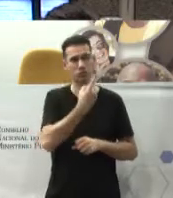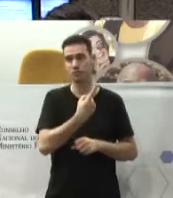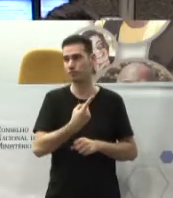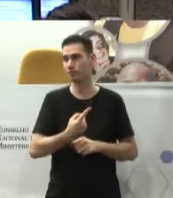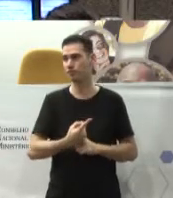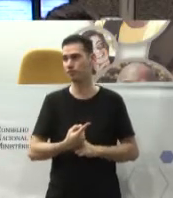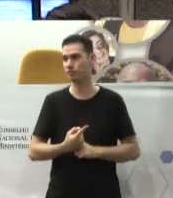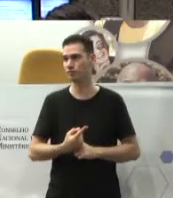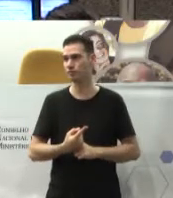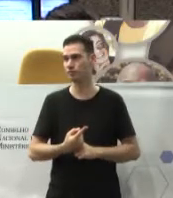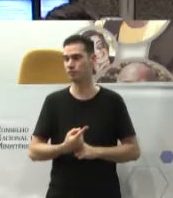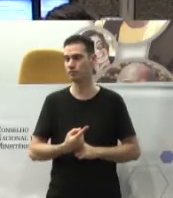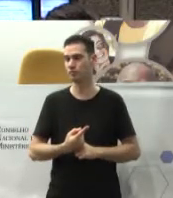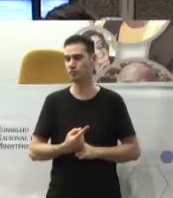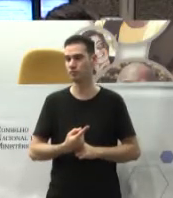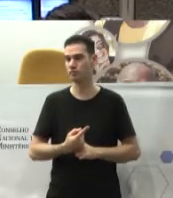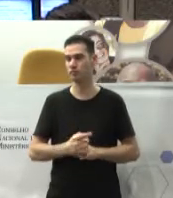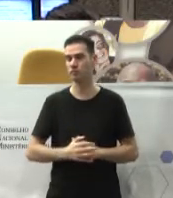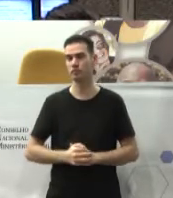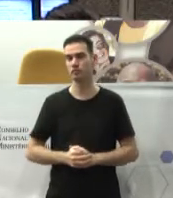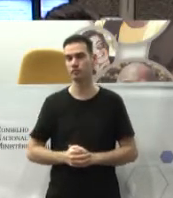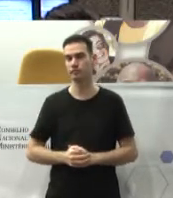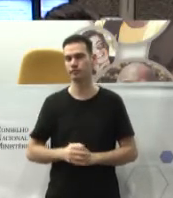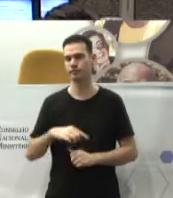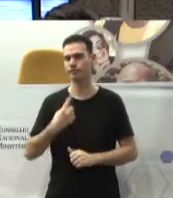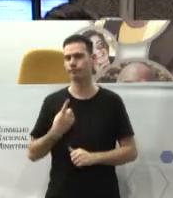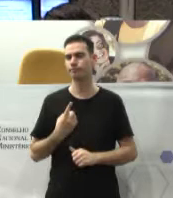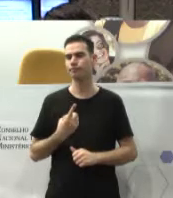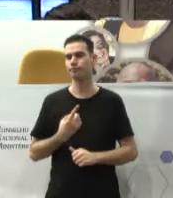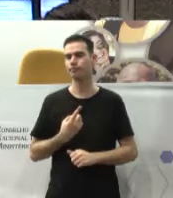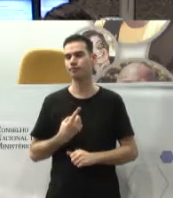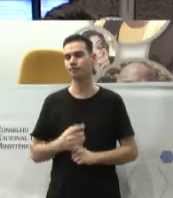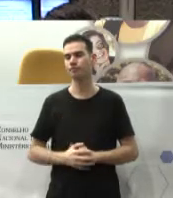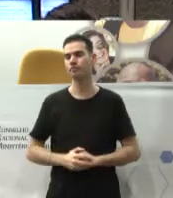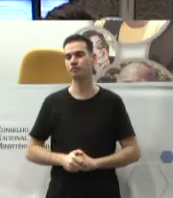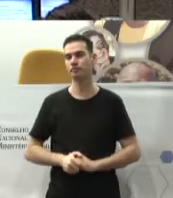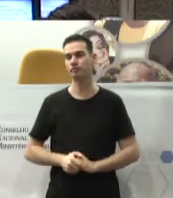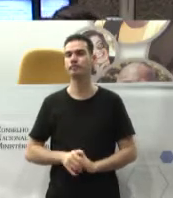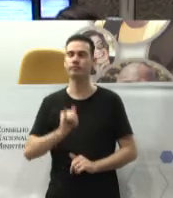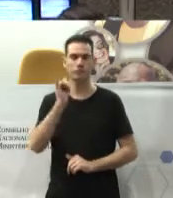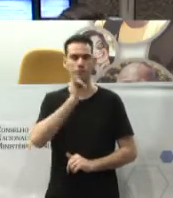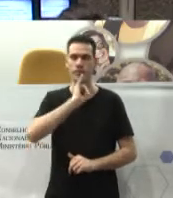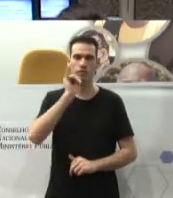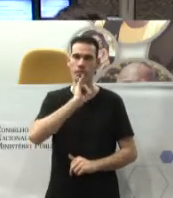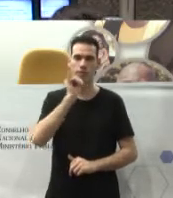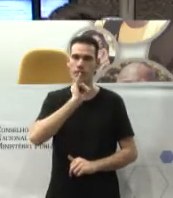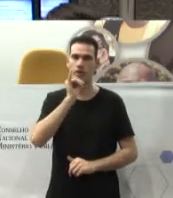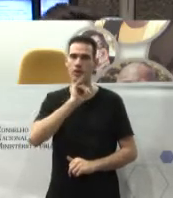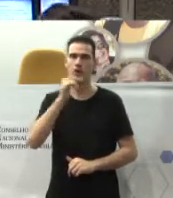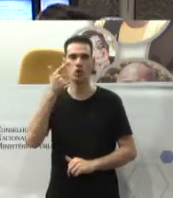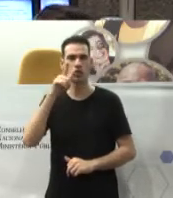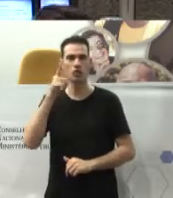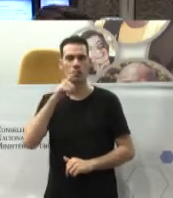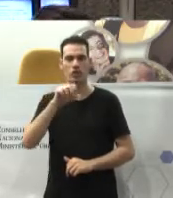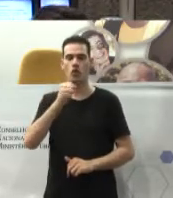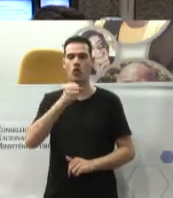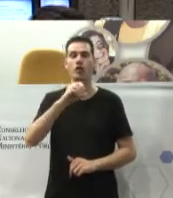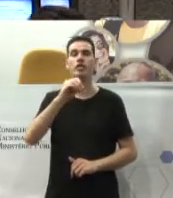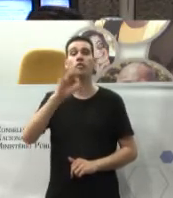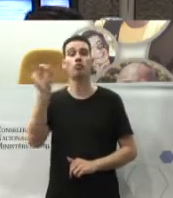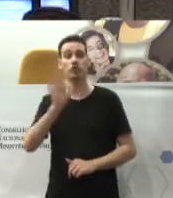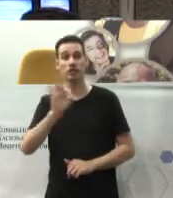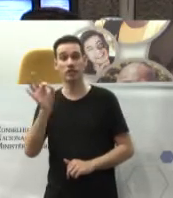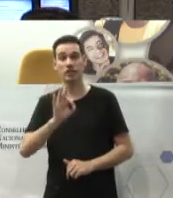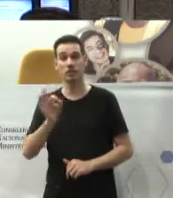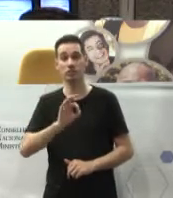como é que eu posso dizer? A gente chega, talvez, a 80% de dispensas, a depender do